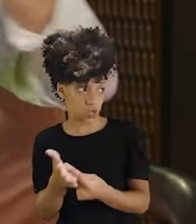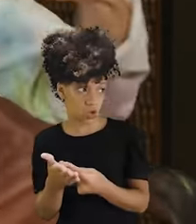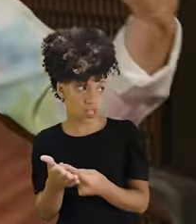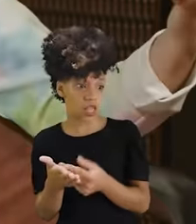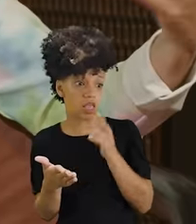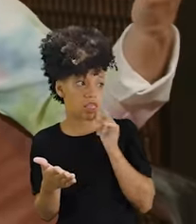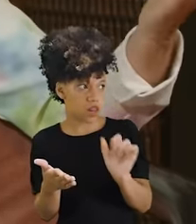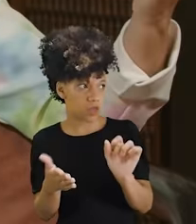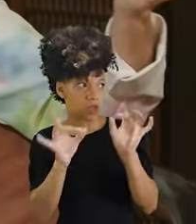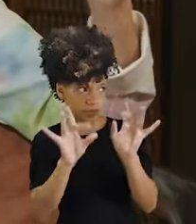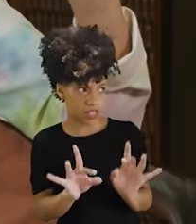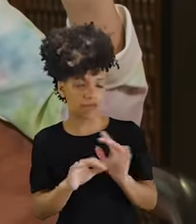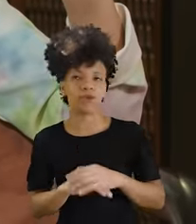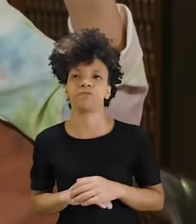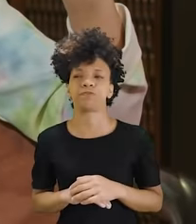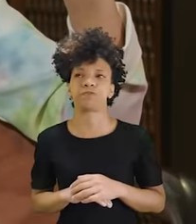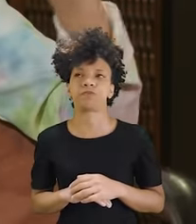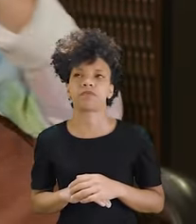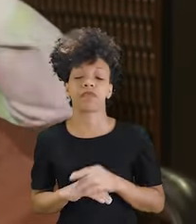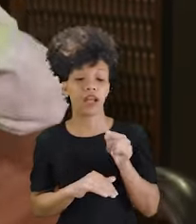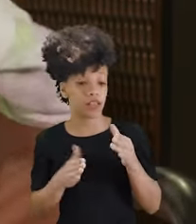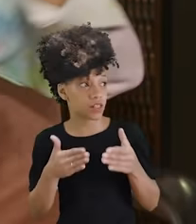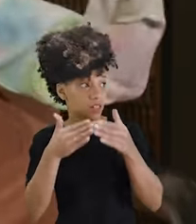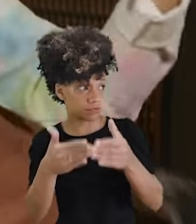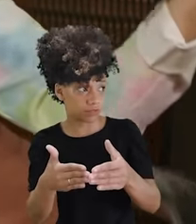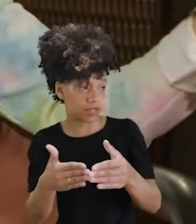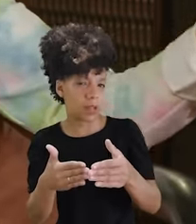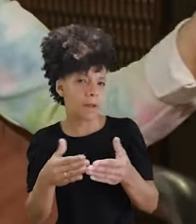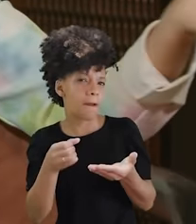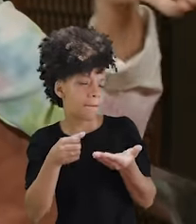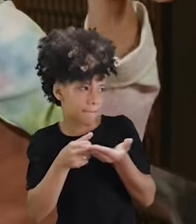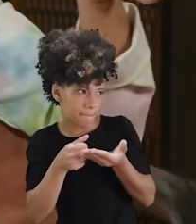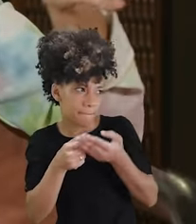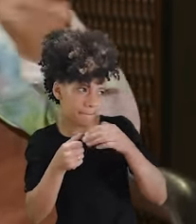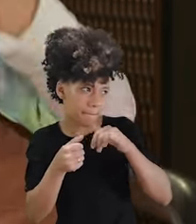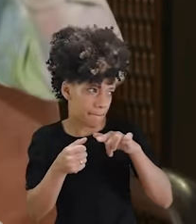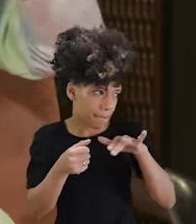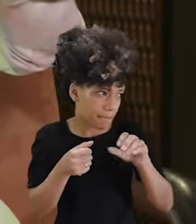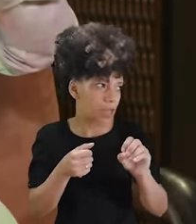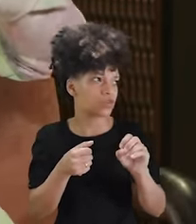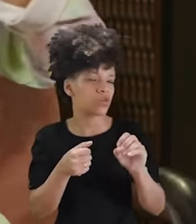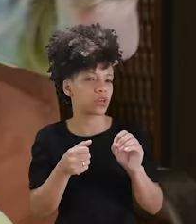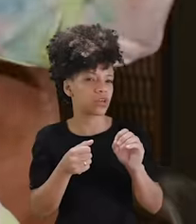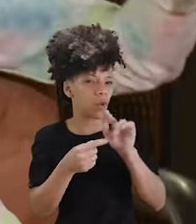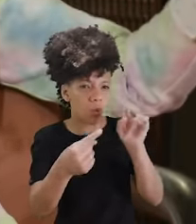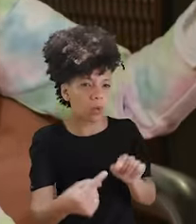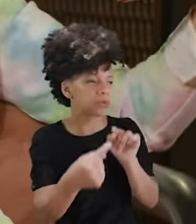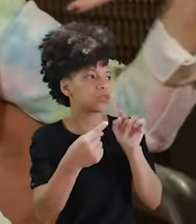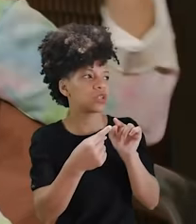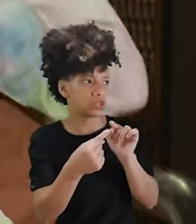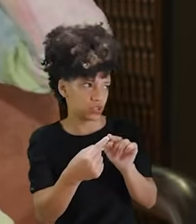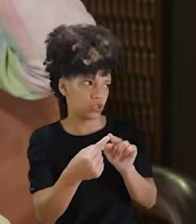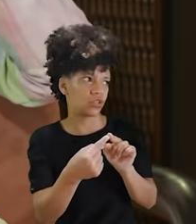né na língua tal é desses navios que são de médio porte que são mais direcionados